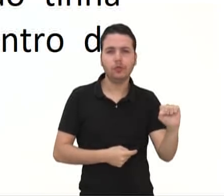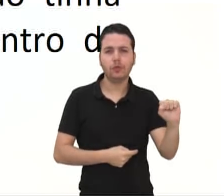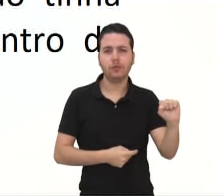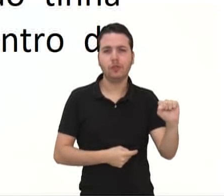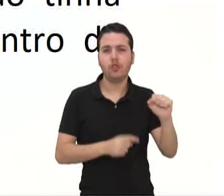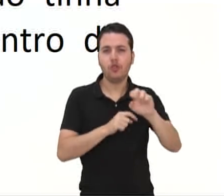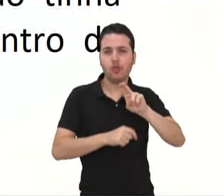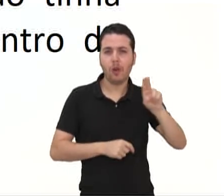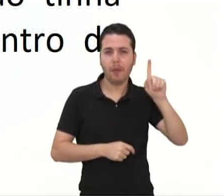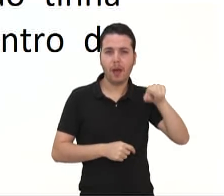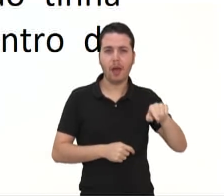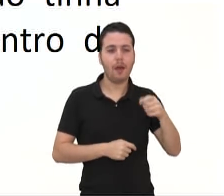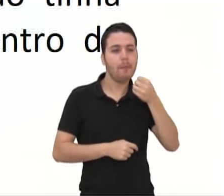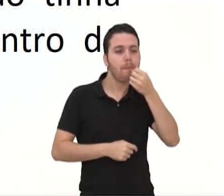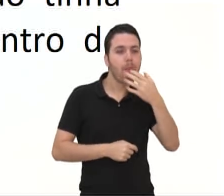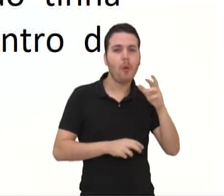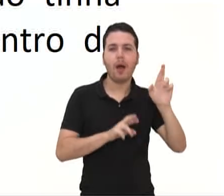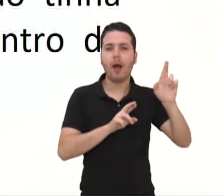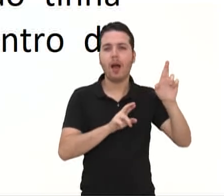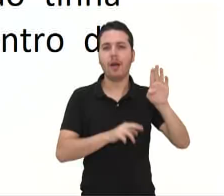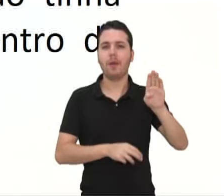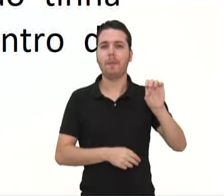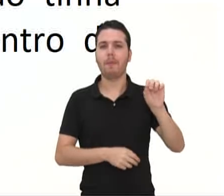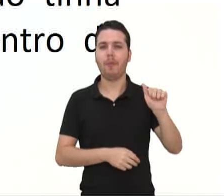Esperança. Procure no mapa.